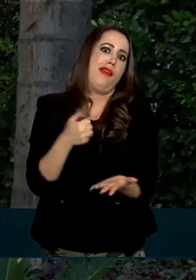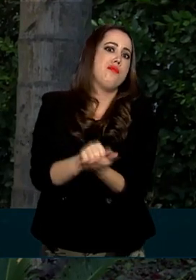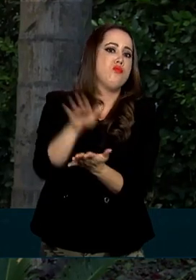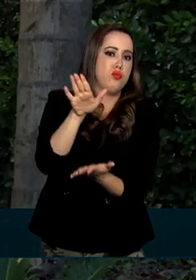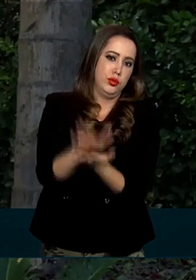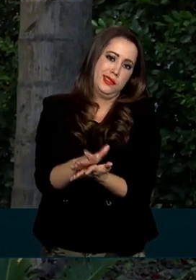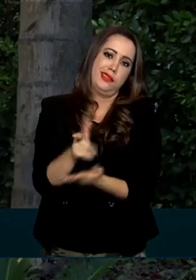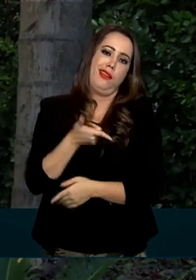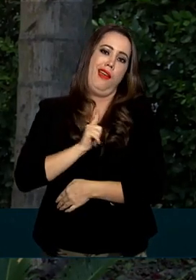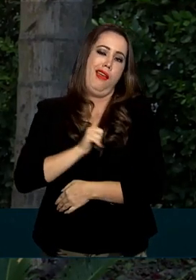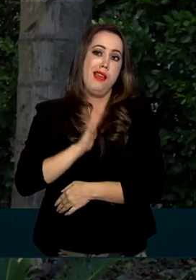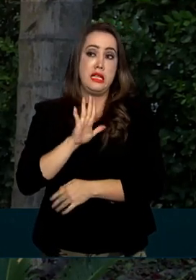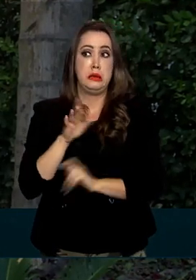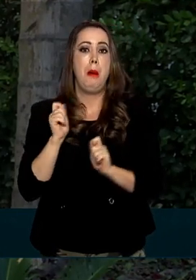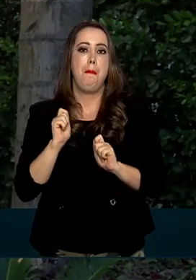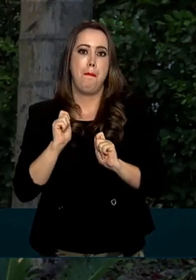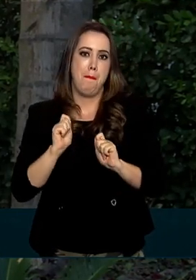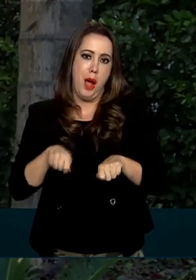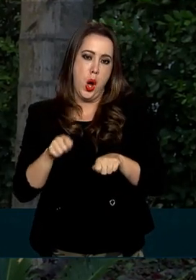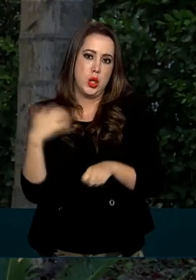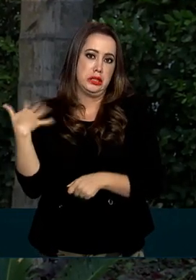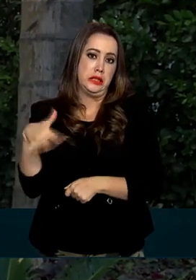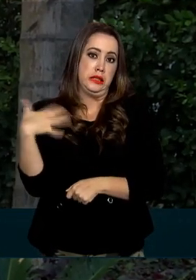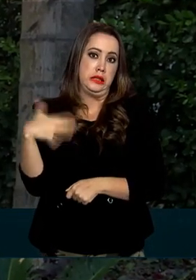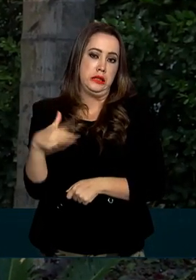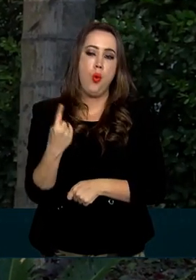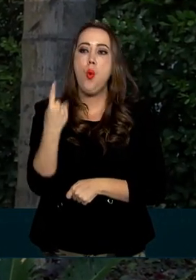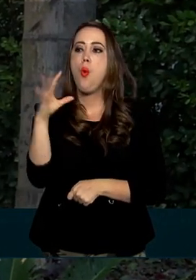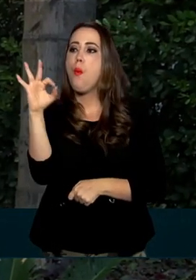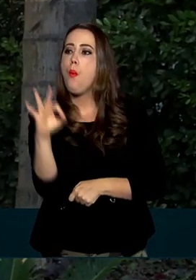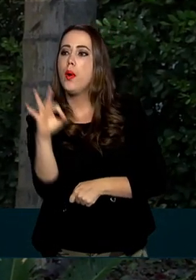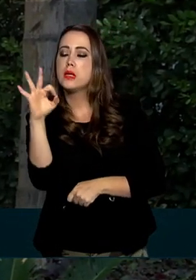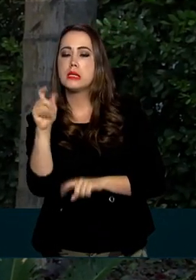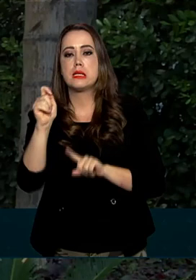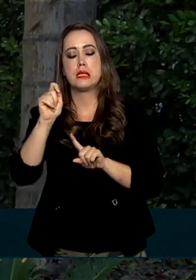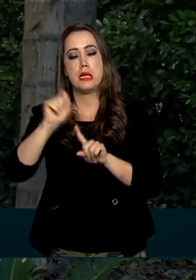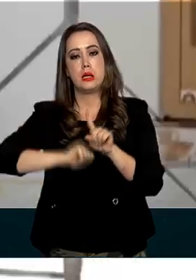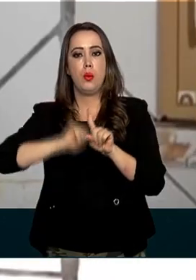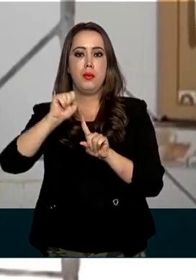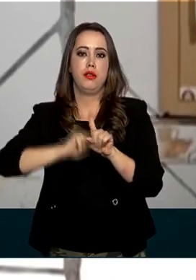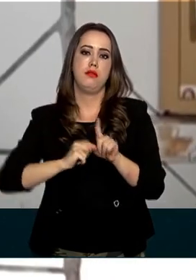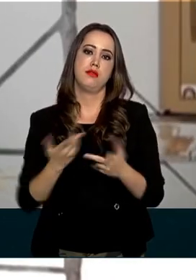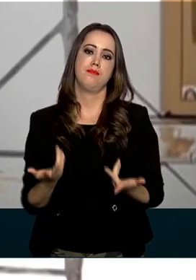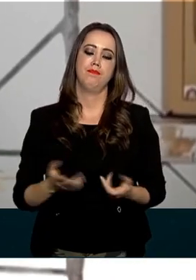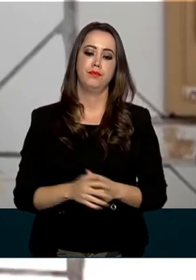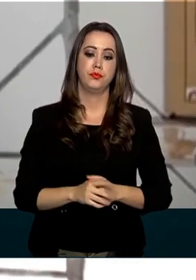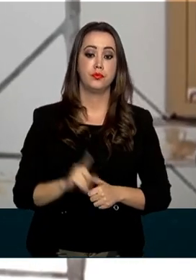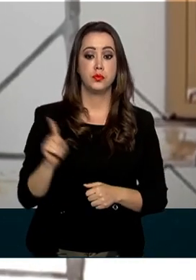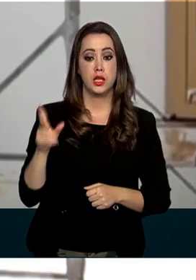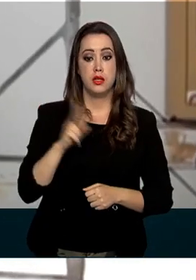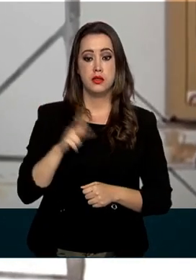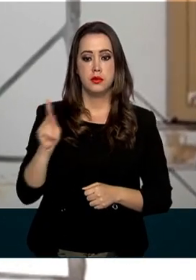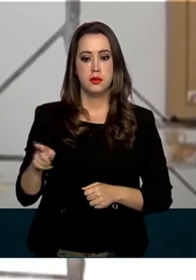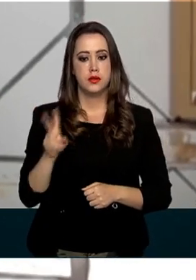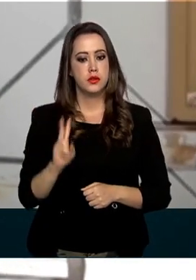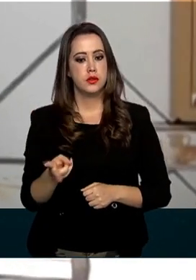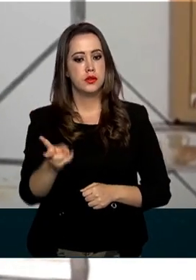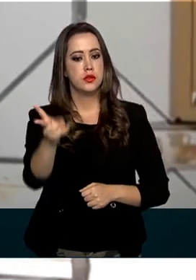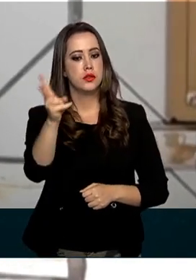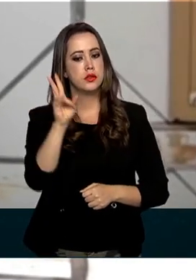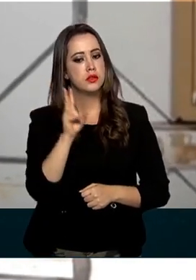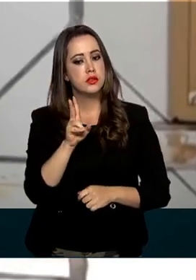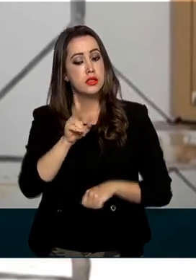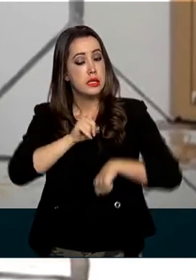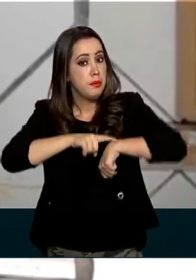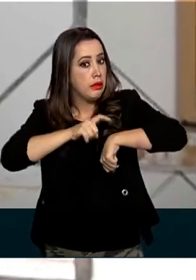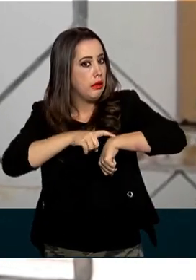multa, que é uma multa que pode ser pesada, porque ela é de 1% ao mês sob o imposto devido. Essa professora sempre é uma